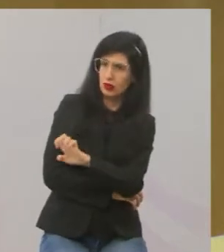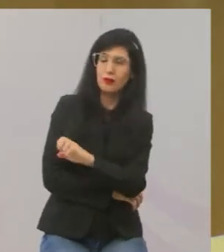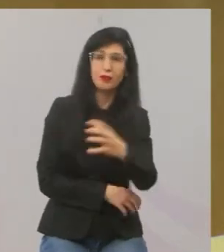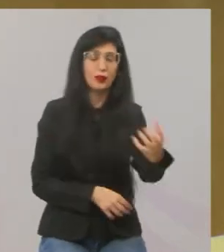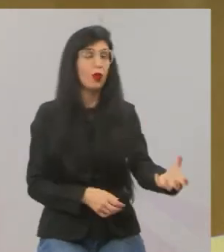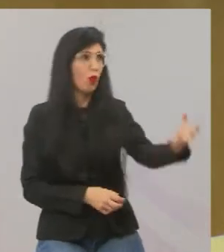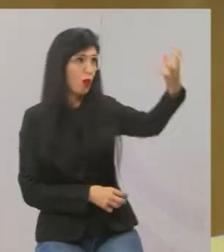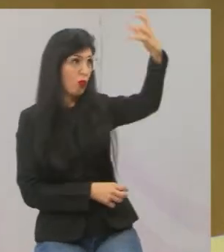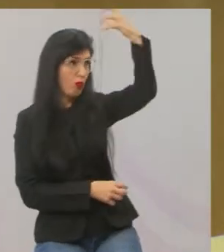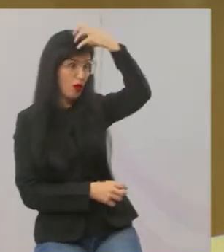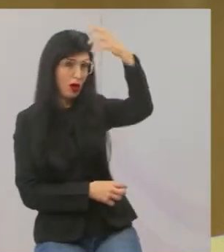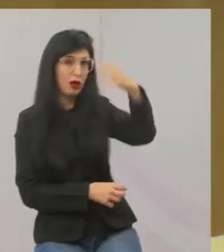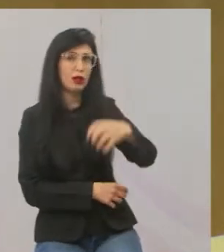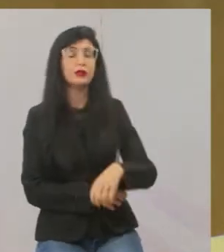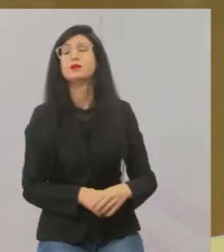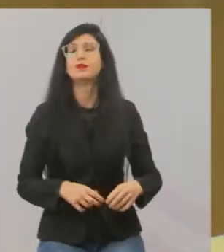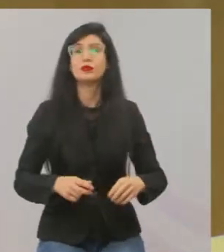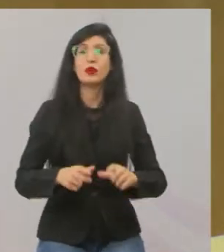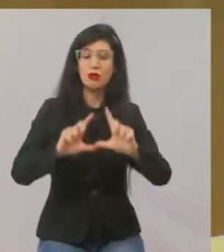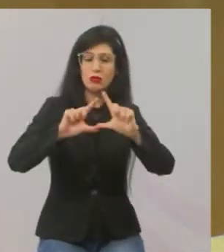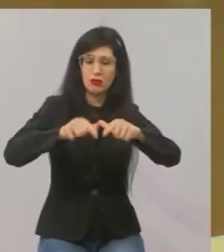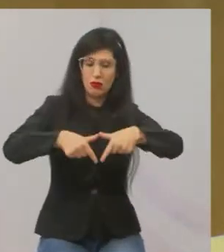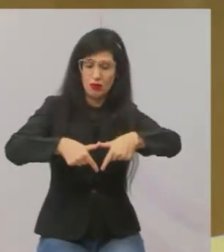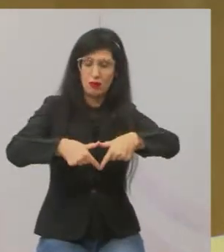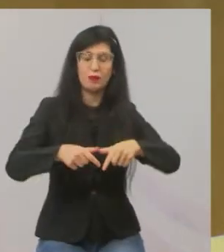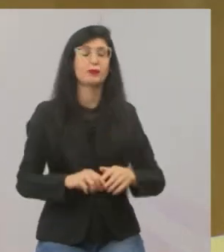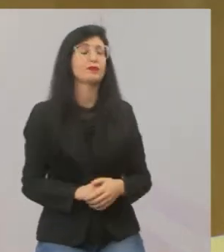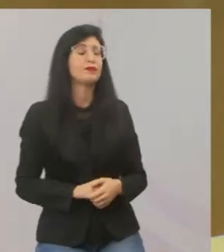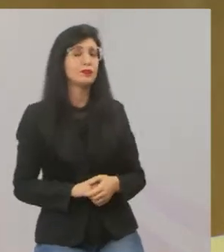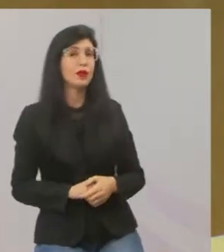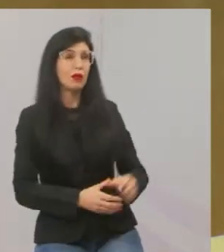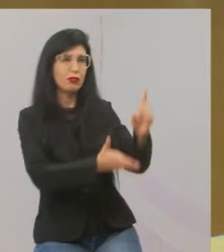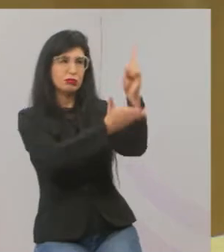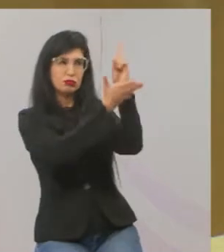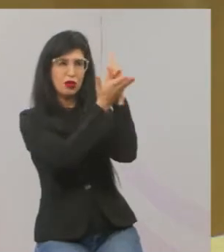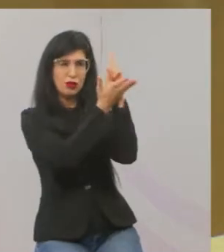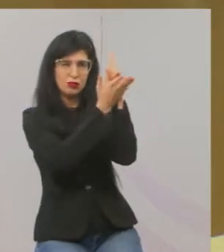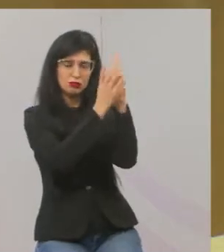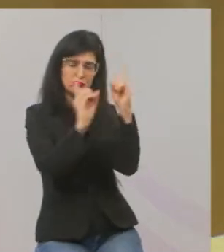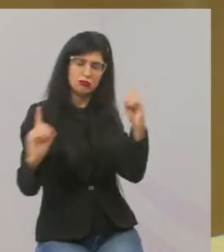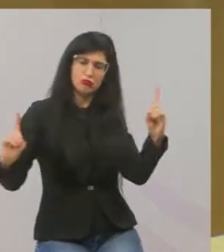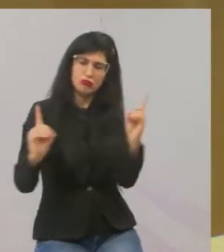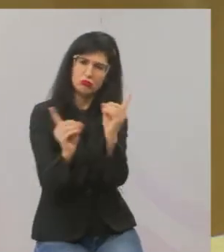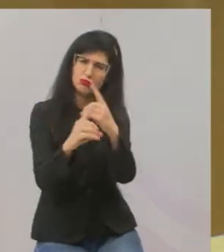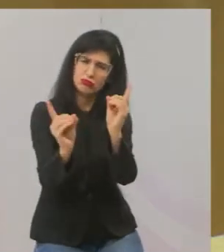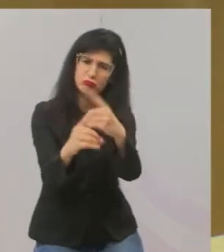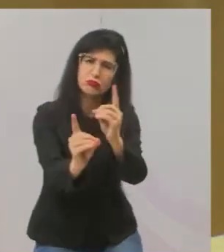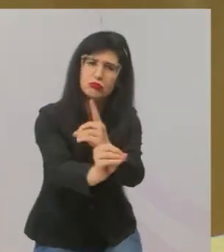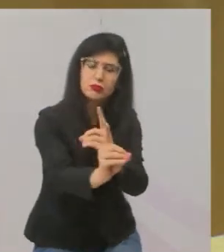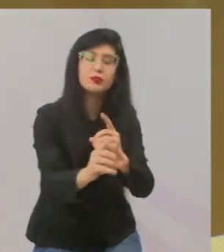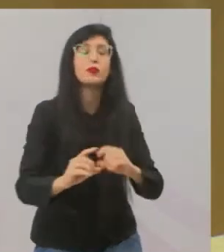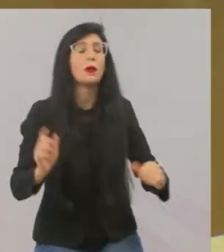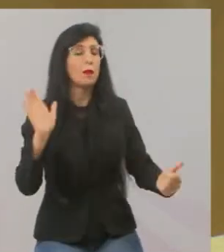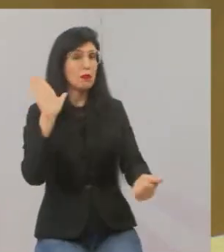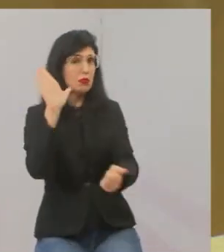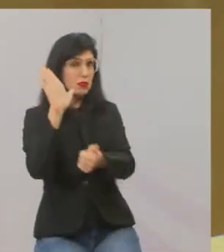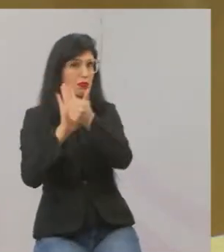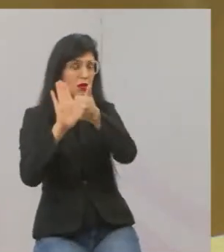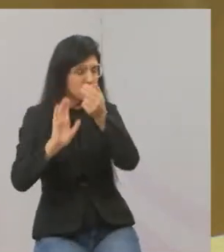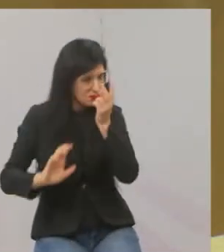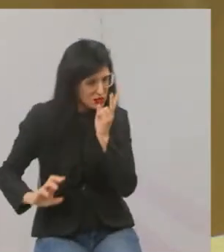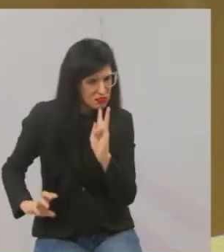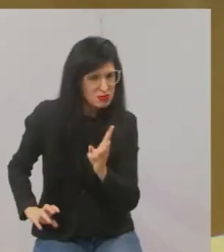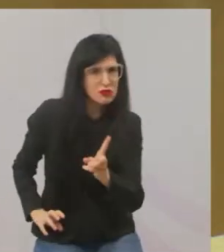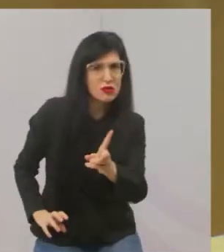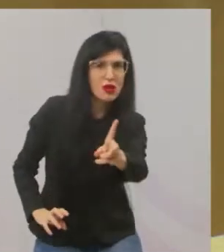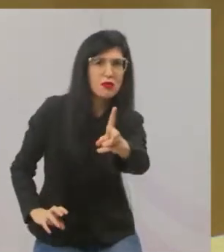Israel, Yahvé dos exércitos, o seu Redentor. Eu sou o primeiro e o último. Fora de